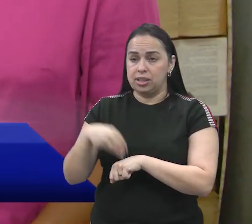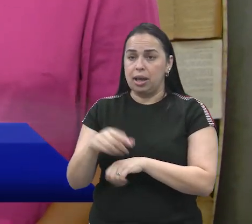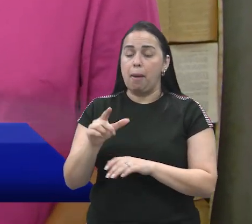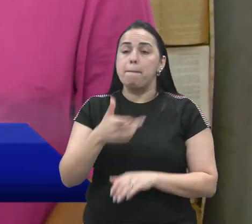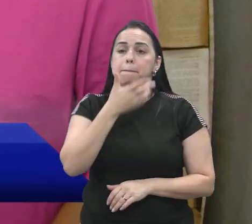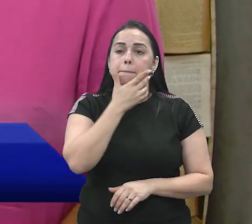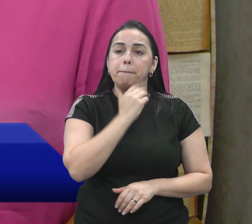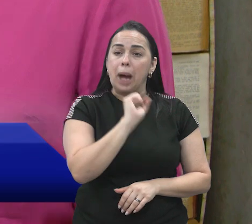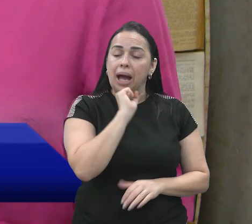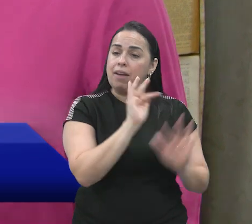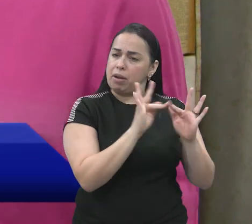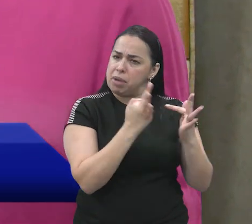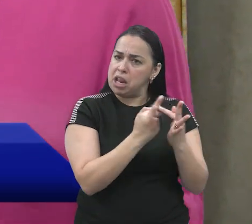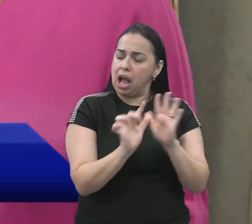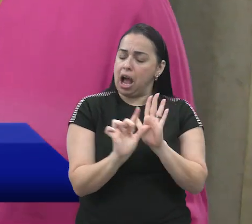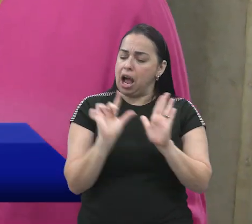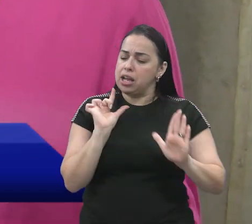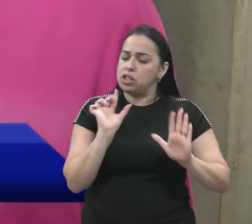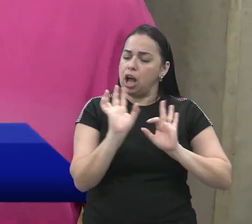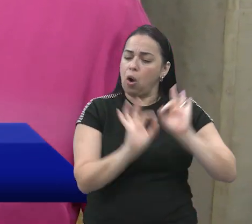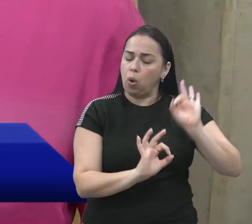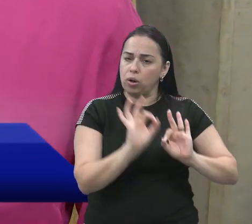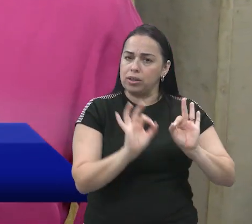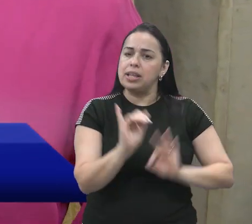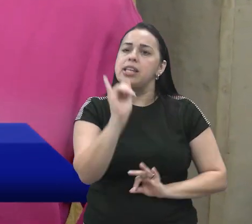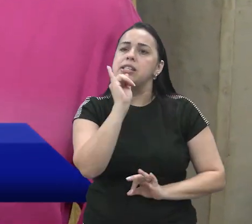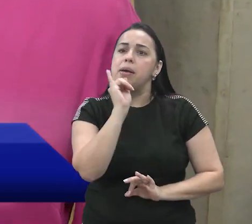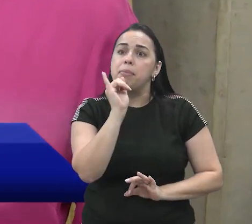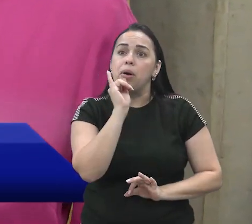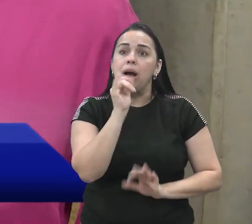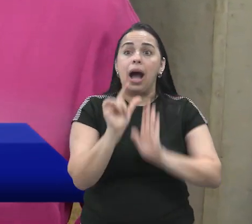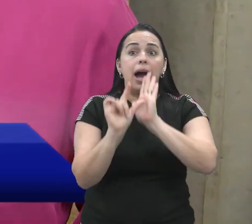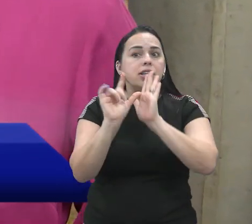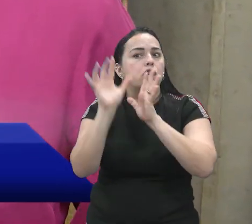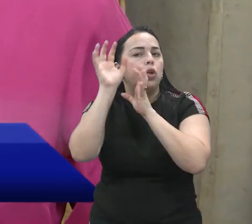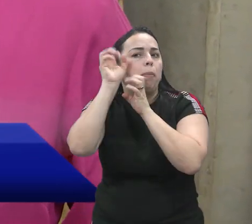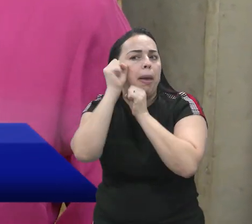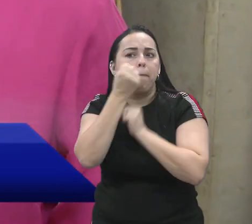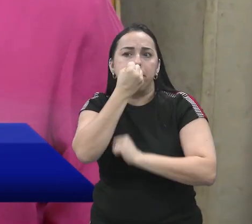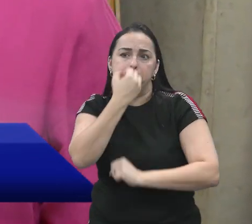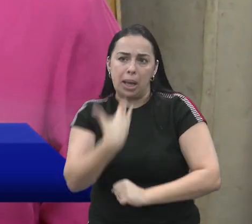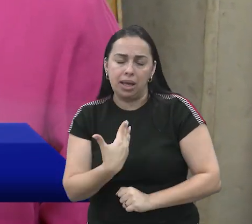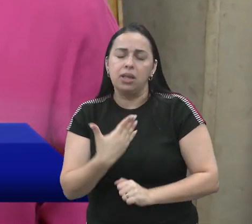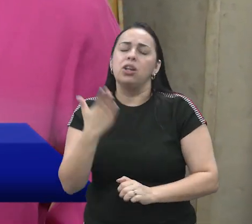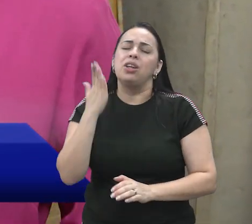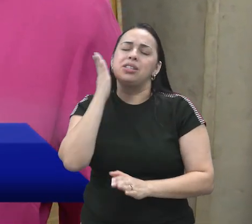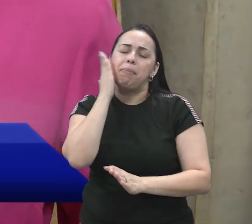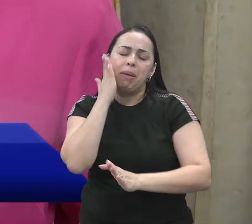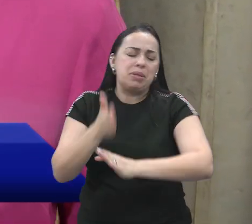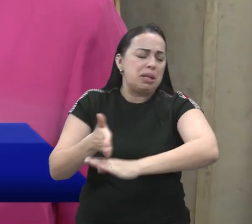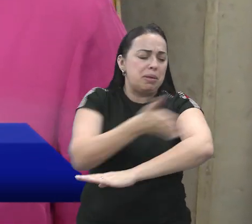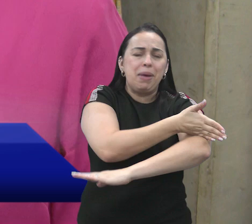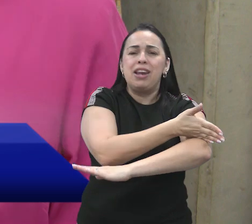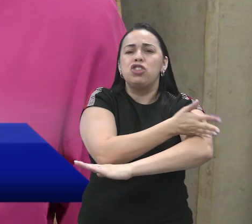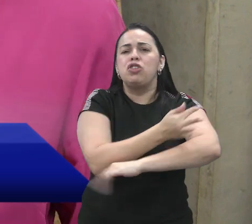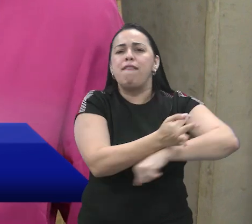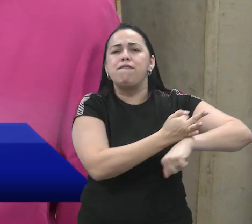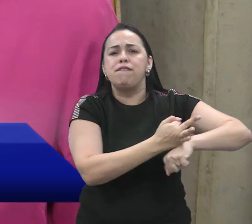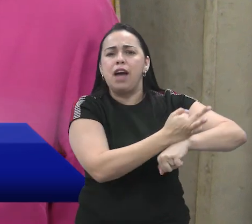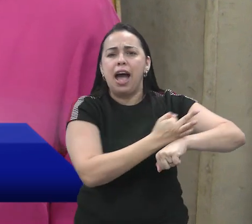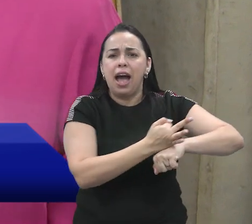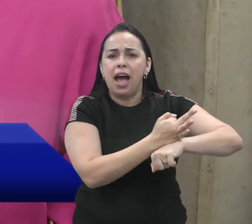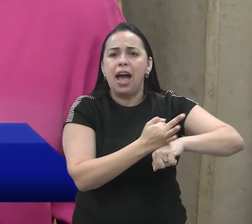dica que eu dou é que os pais organizem uma rotina, começando agora com o sono. A gente sabe que eles vêm desse período longo